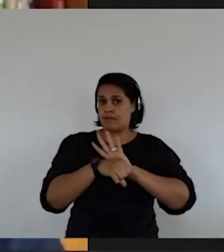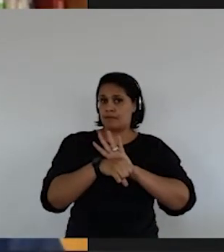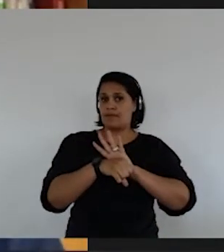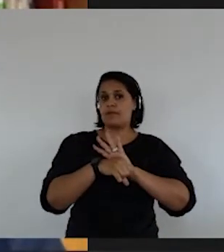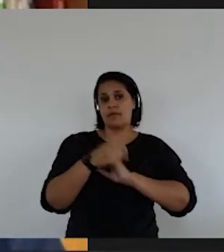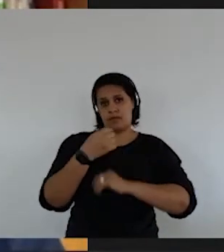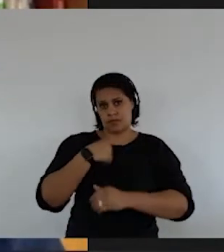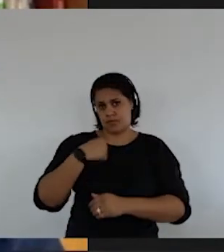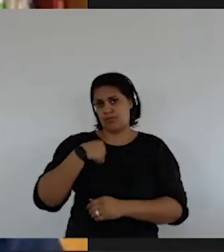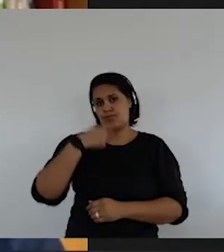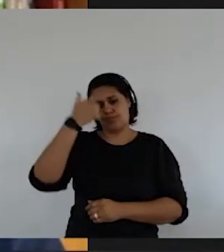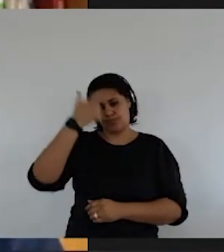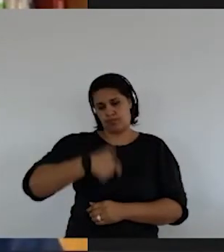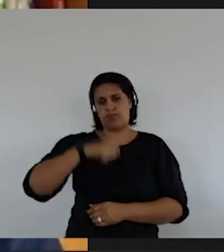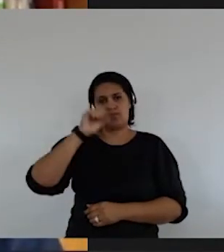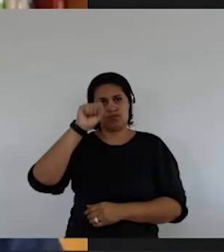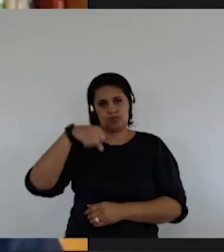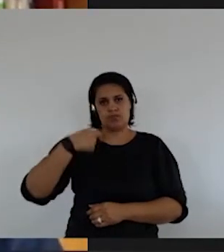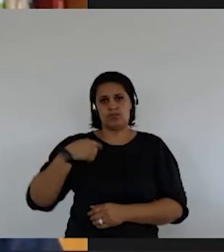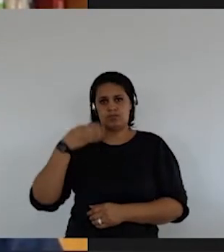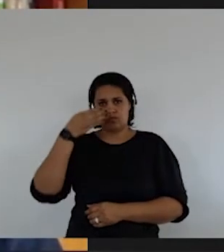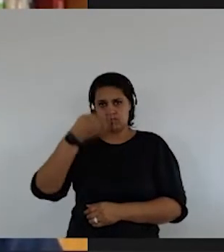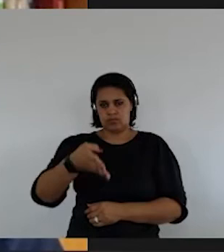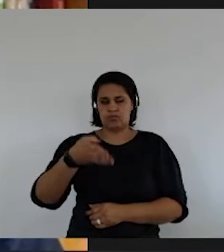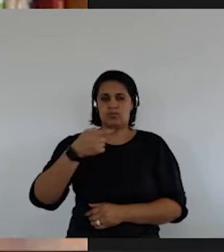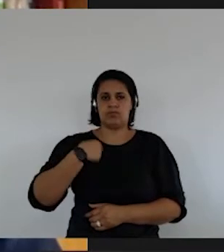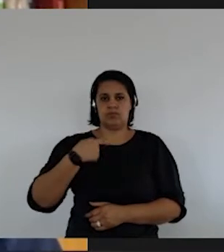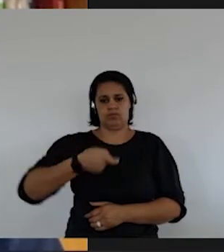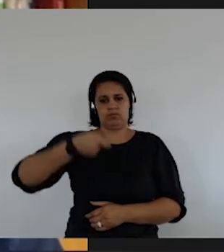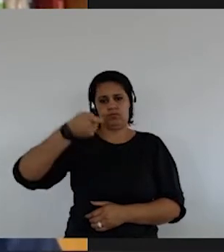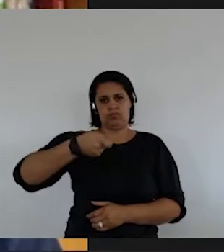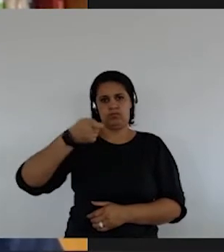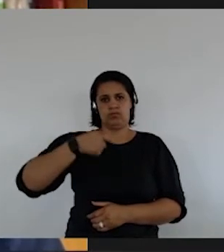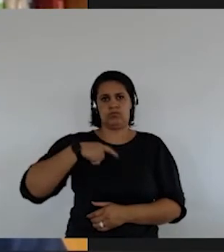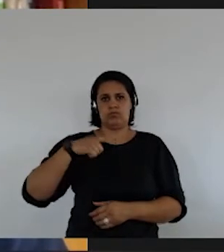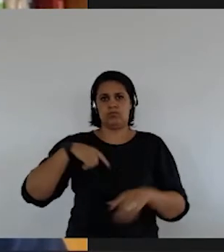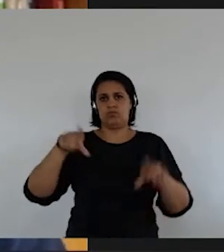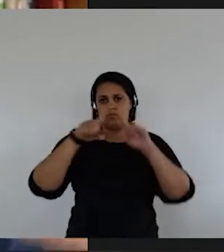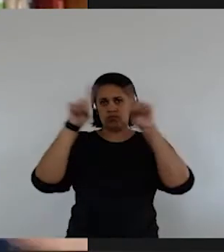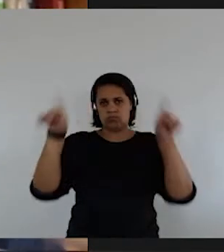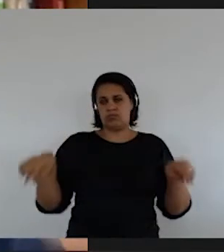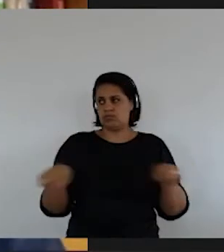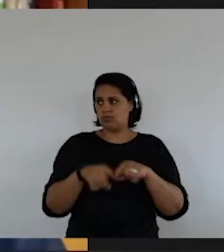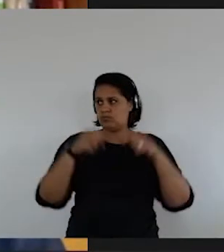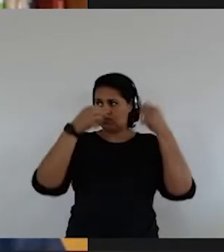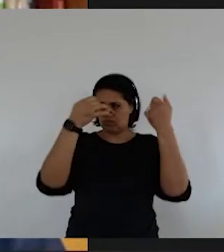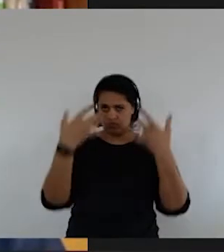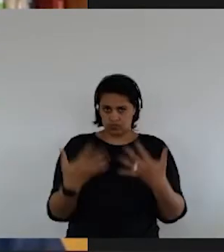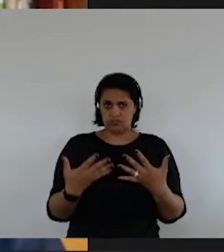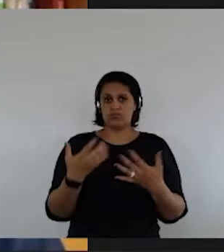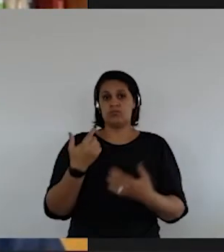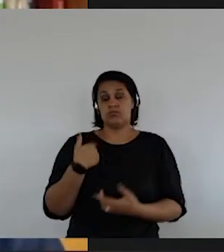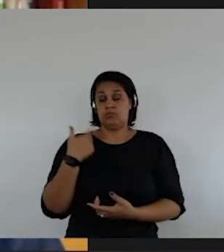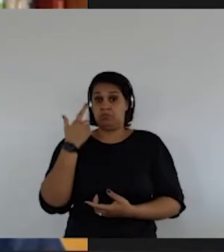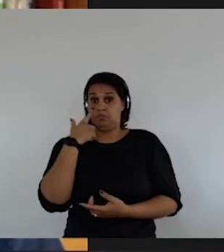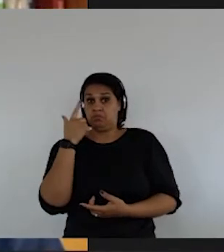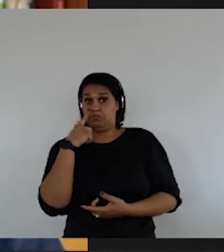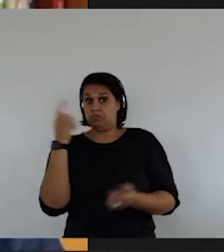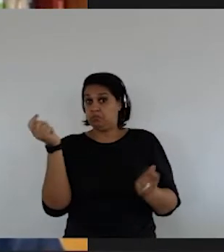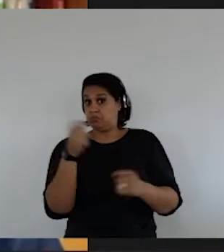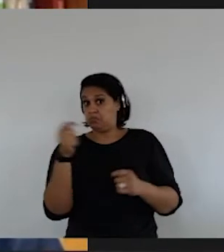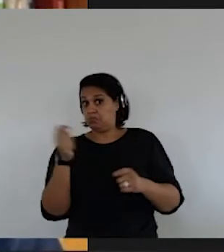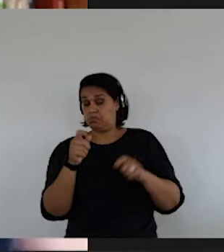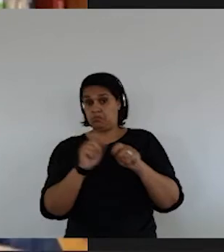mesmo sou árbitro num painel arbitral, e havia a possibilidade de se fazer